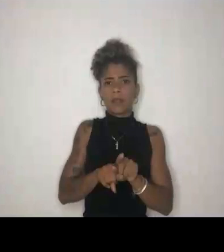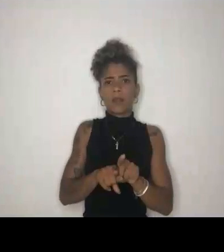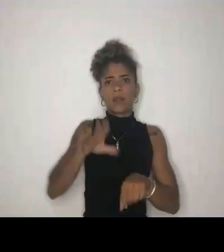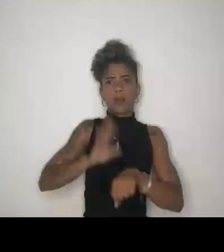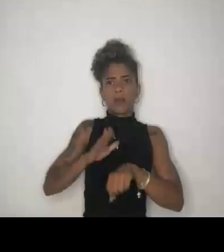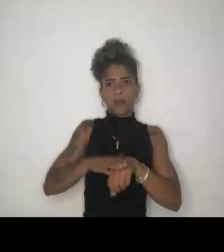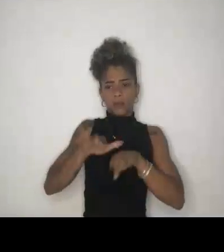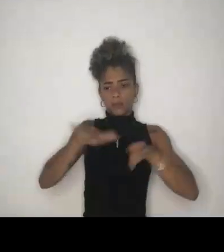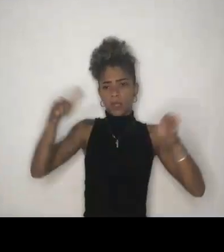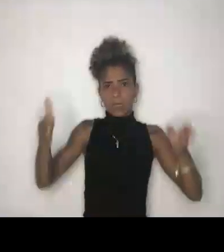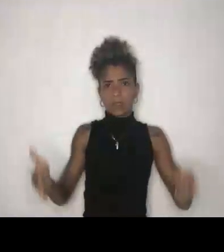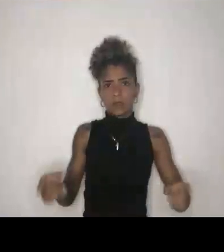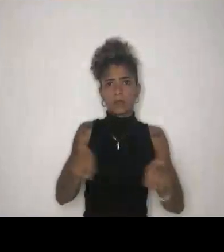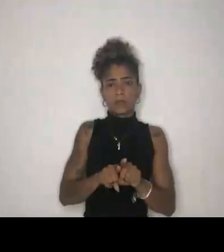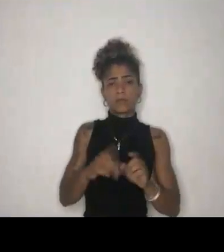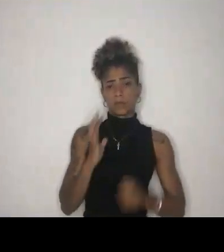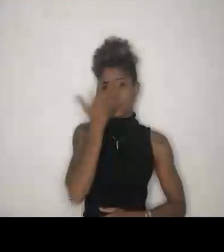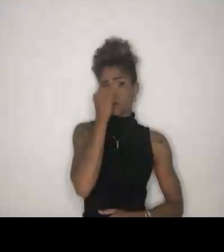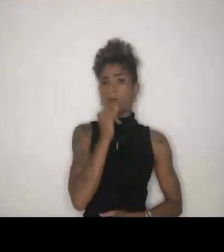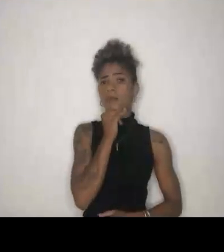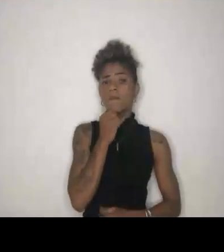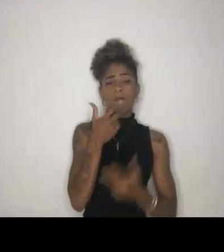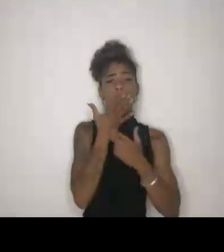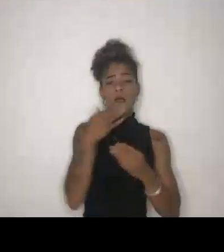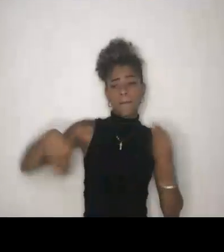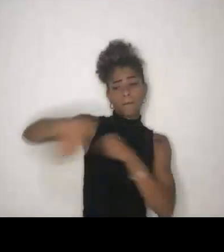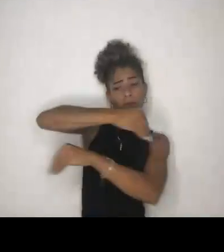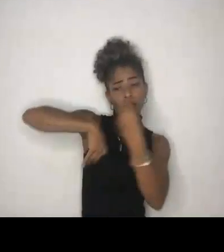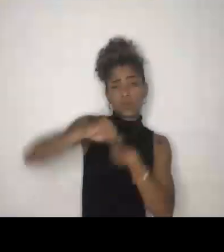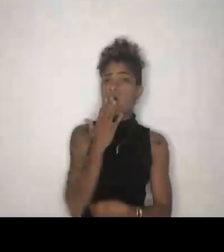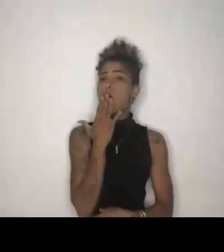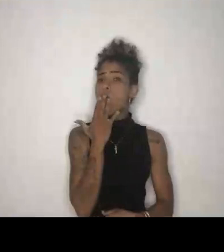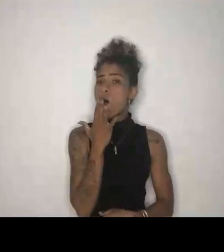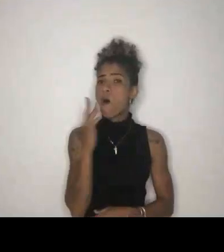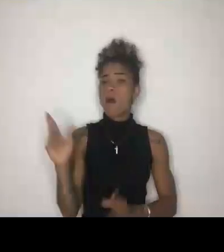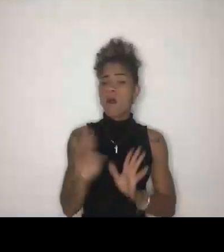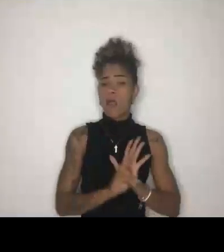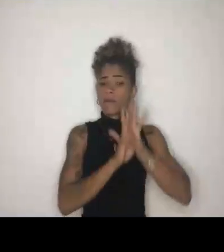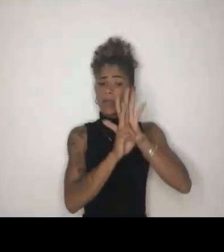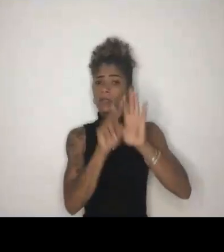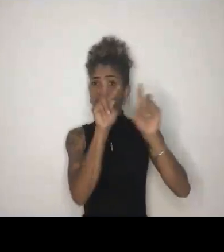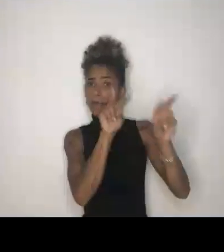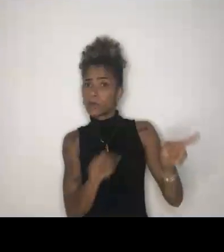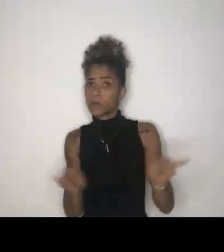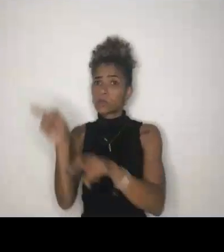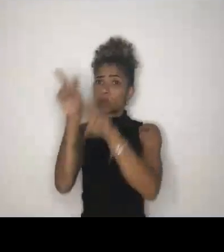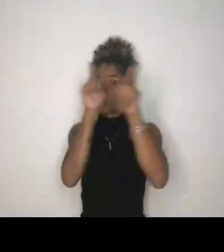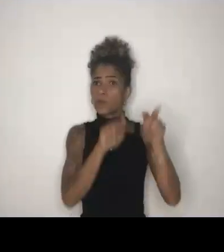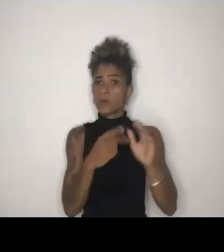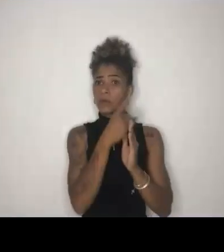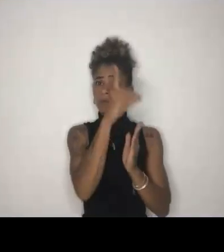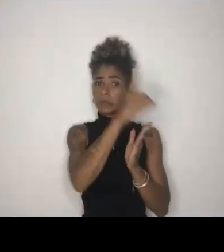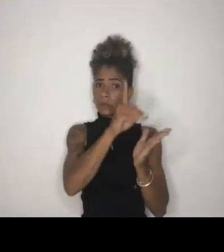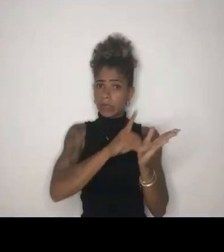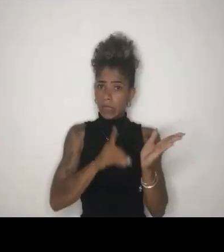no Havaí que eu coloco uma textura de cor com elementos de referências visuais de design